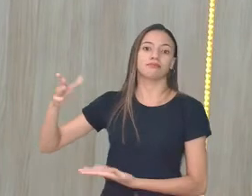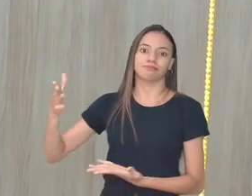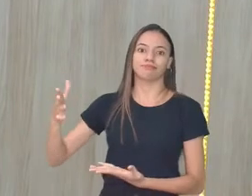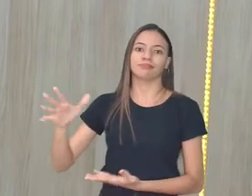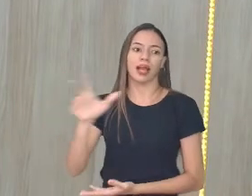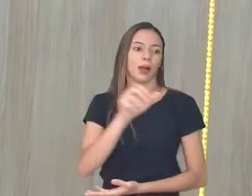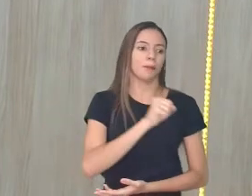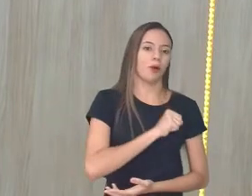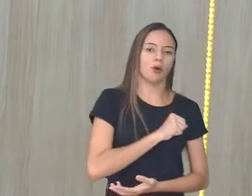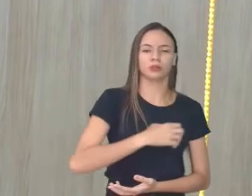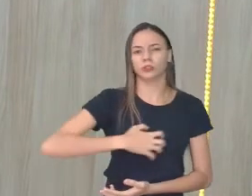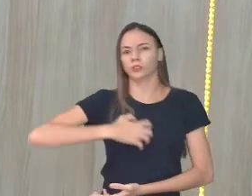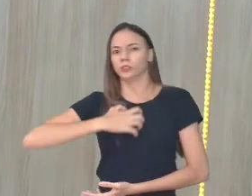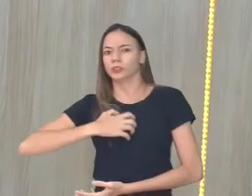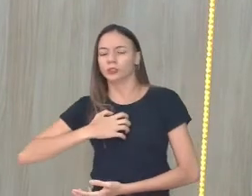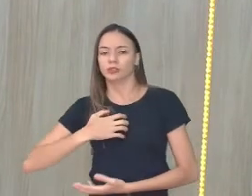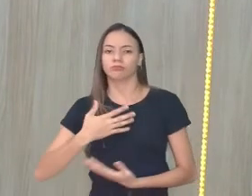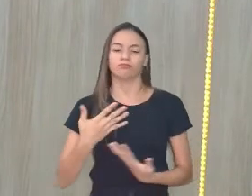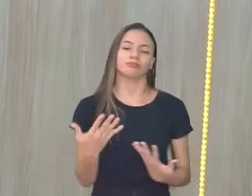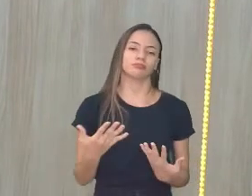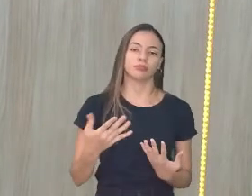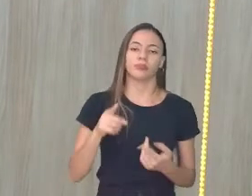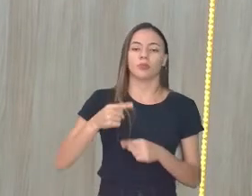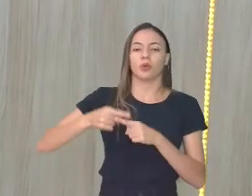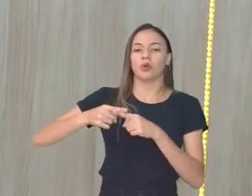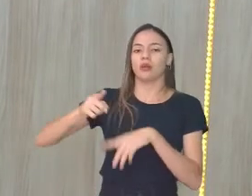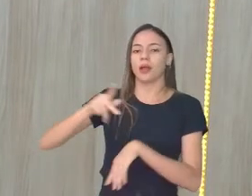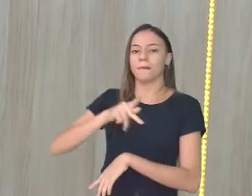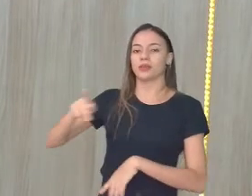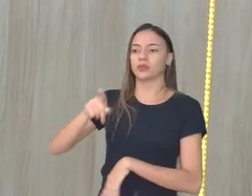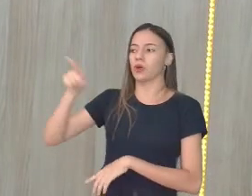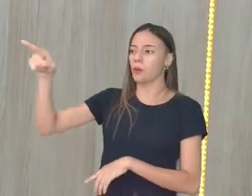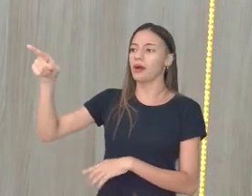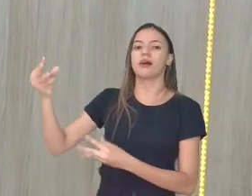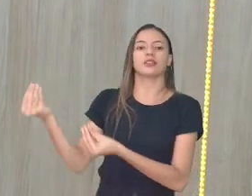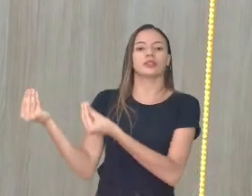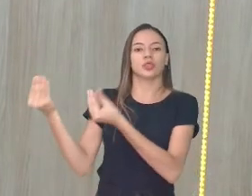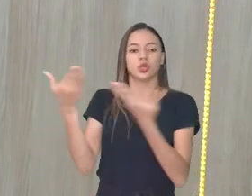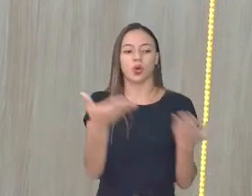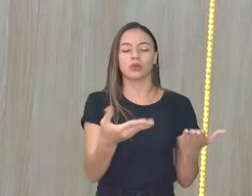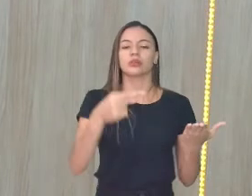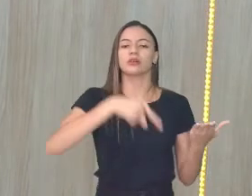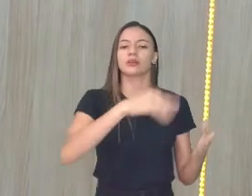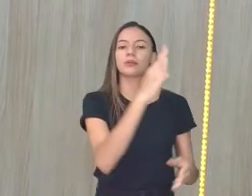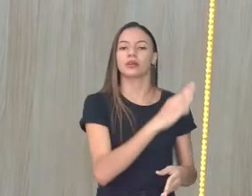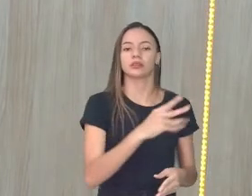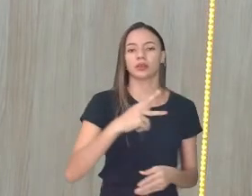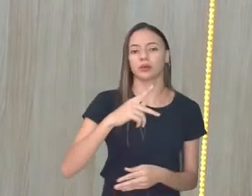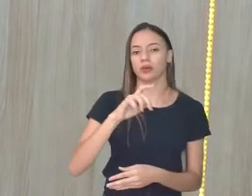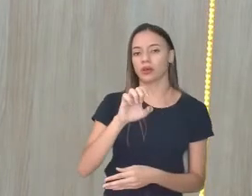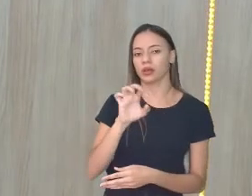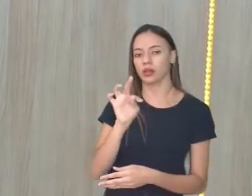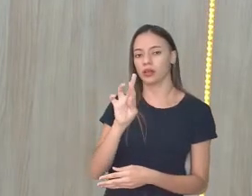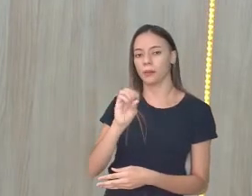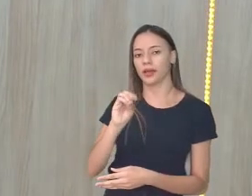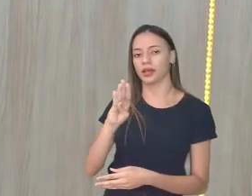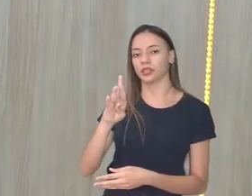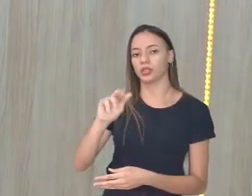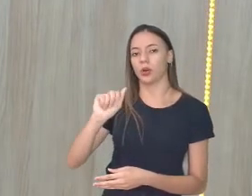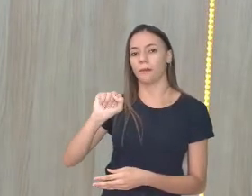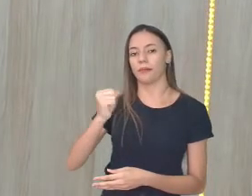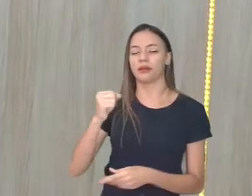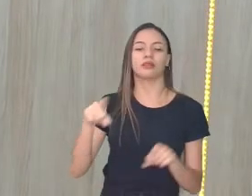Um presidente que, por exemplo, trouxe a Petrobras, né? A questão